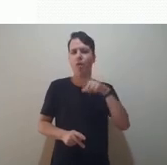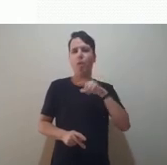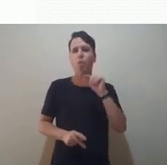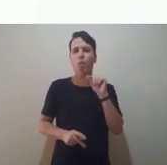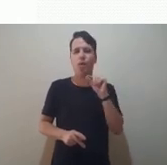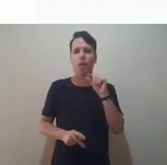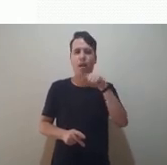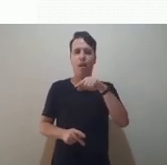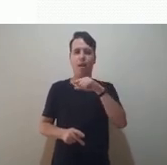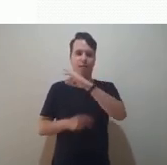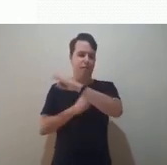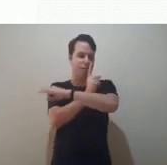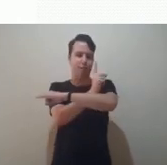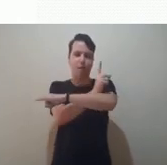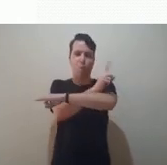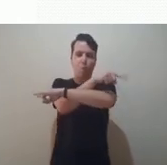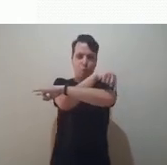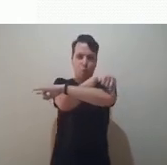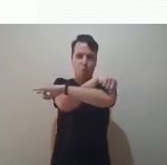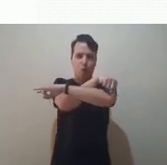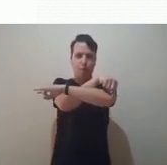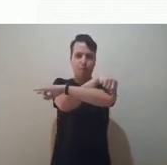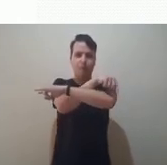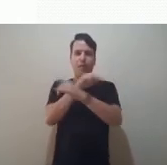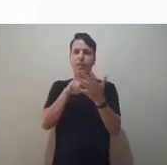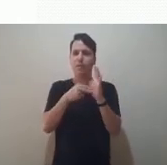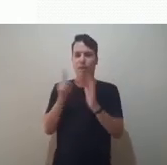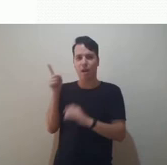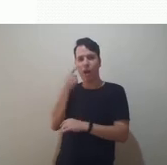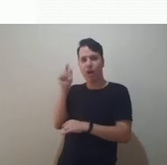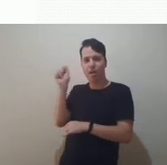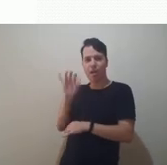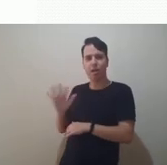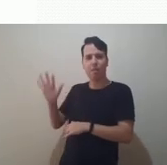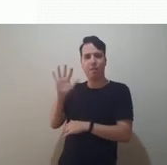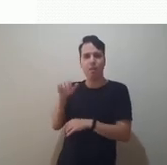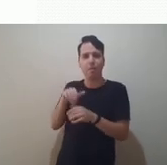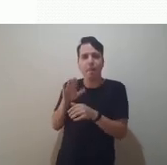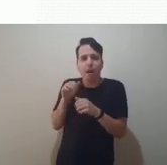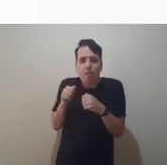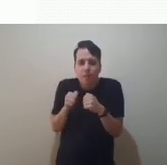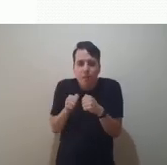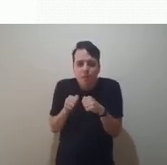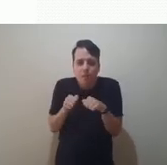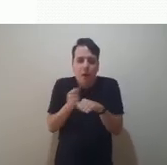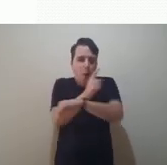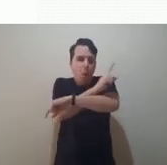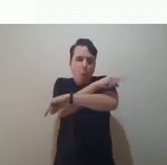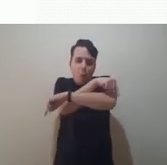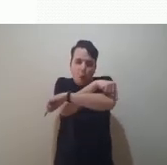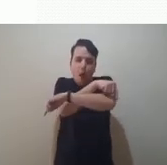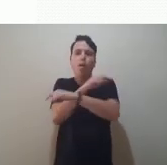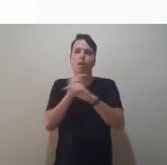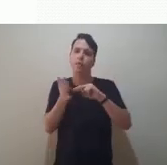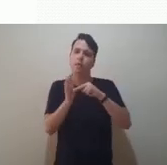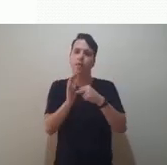Então, o mais comum, né, que a gente tem seria essa posição, né, de medo, o animal mais encolhido,